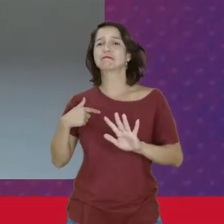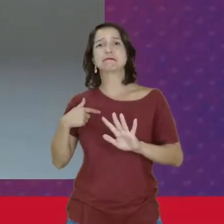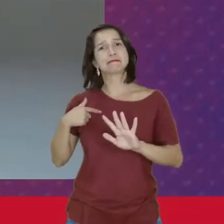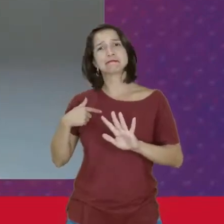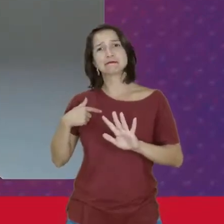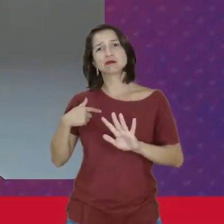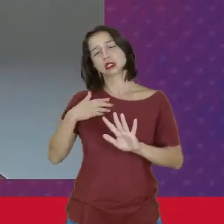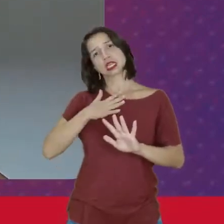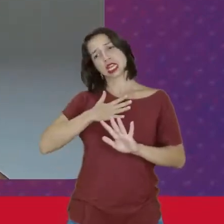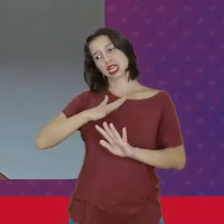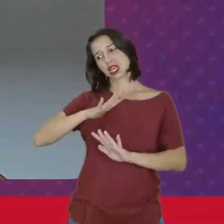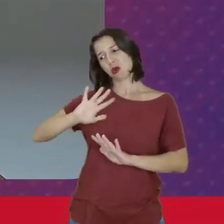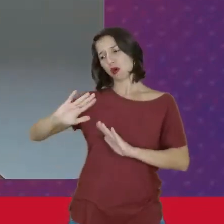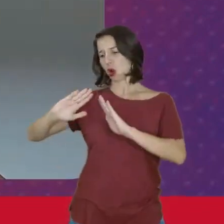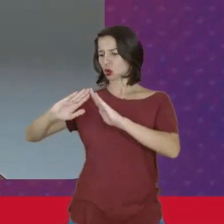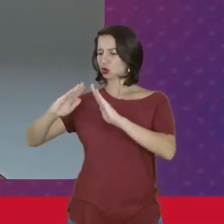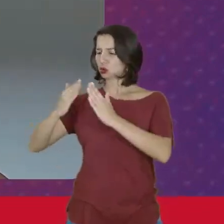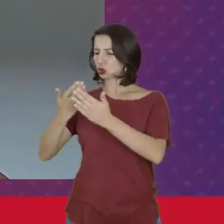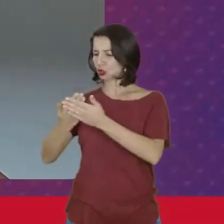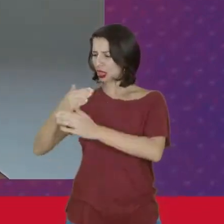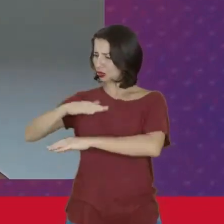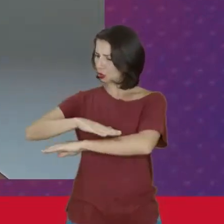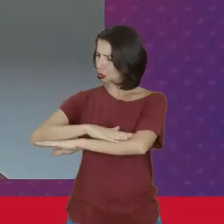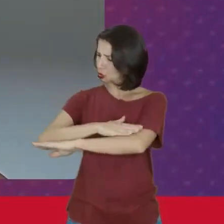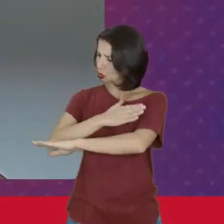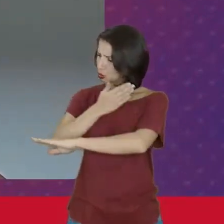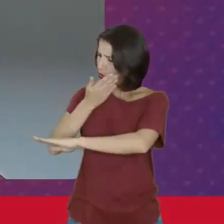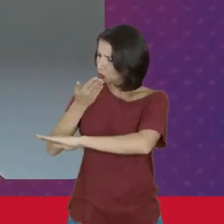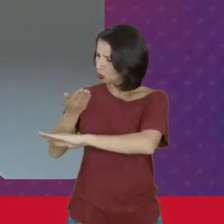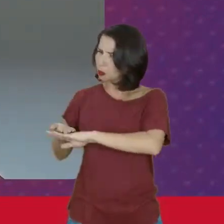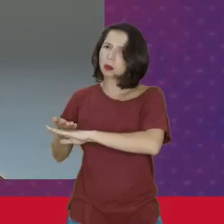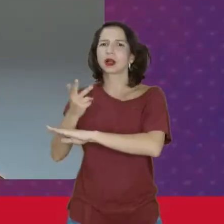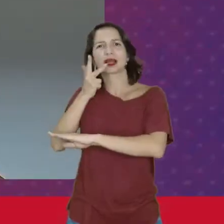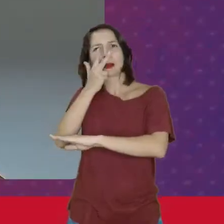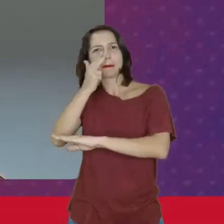um tipo de escola de exclusão.